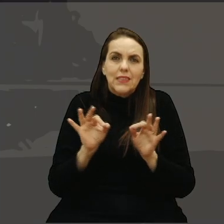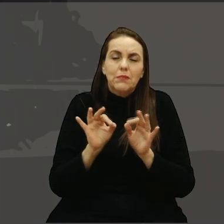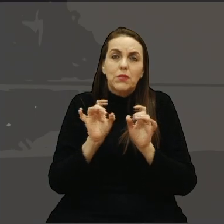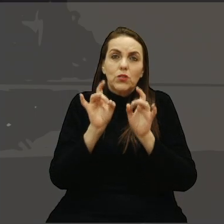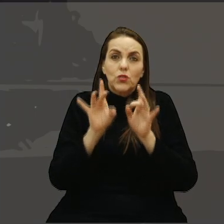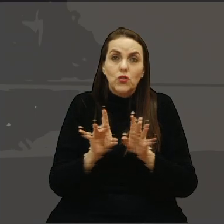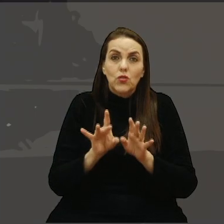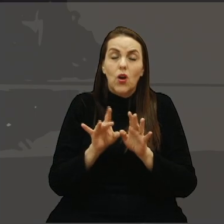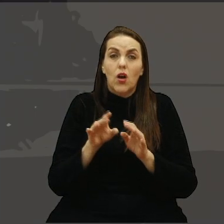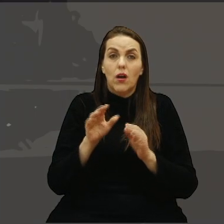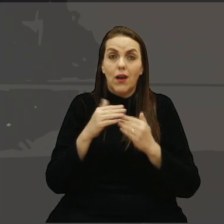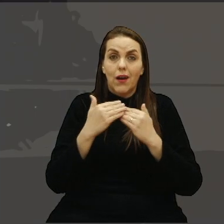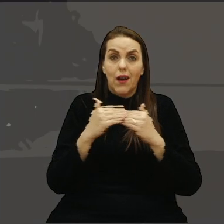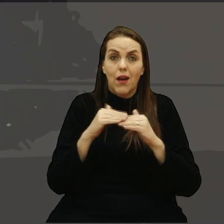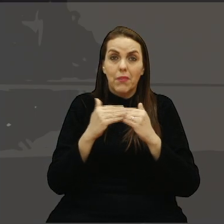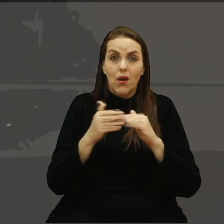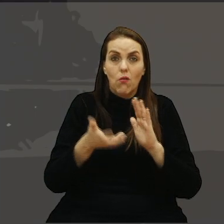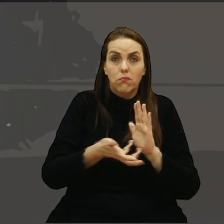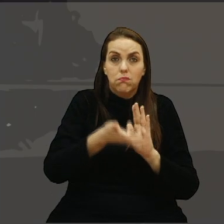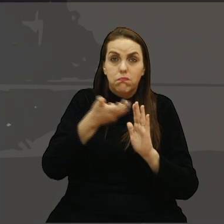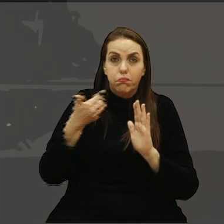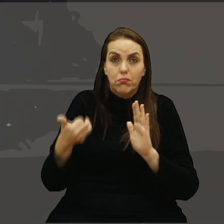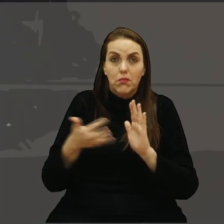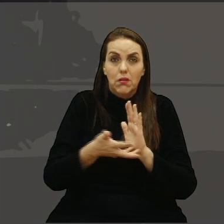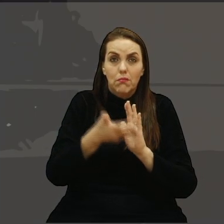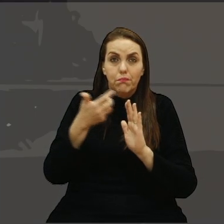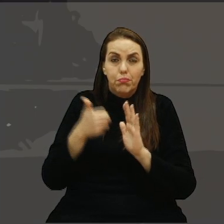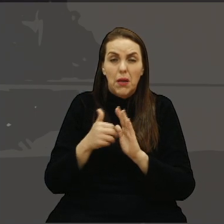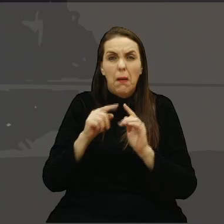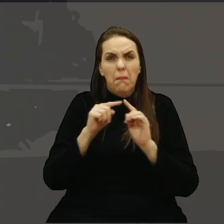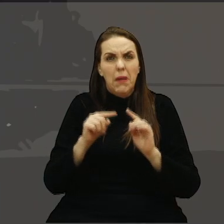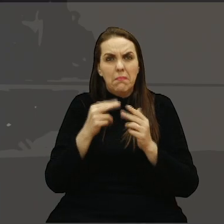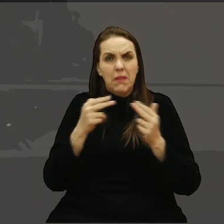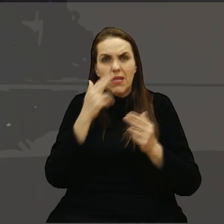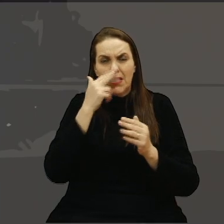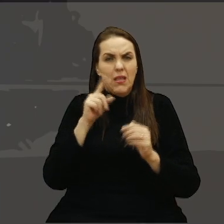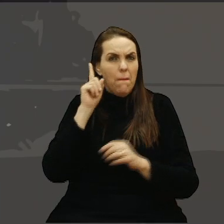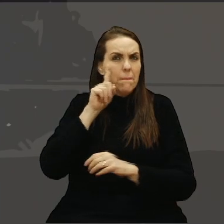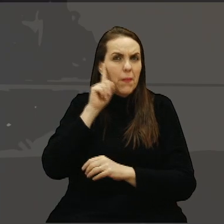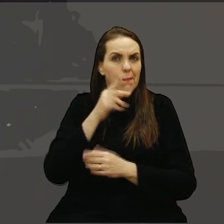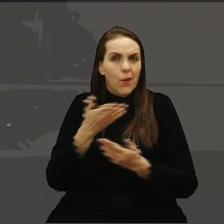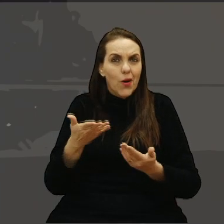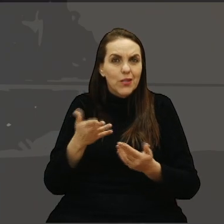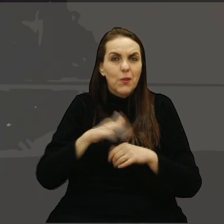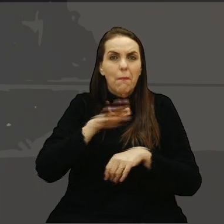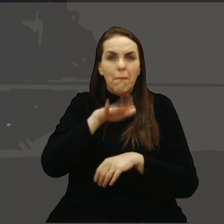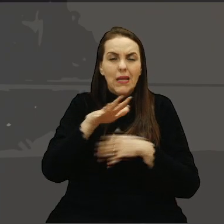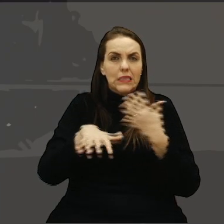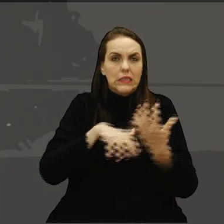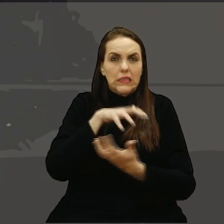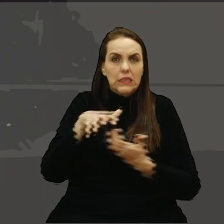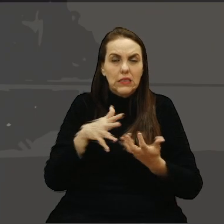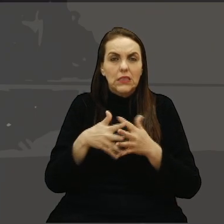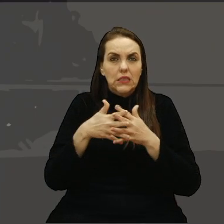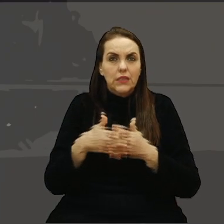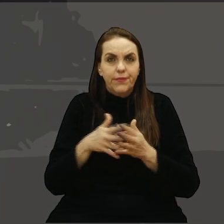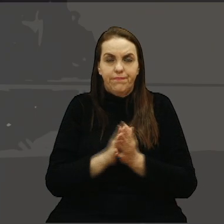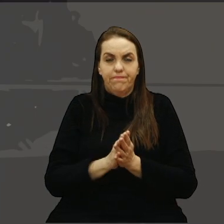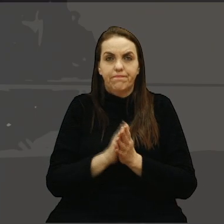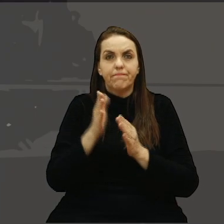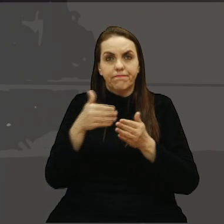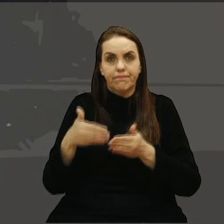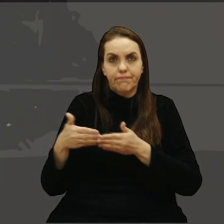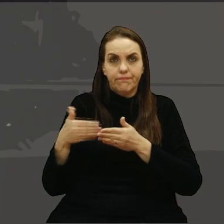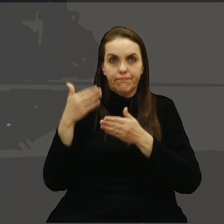pegar um caminhão, ir lá e retirar. Mas parece que é algo proposital para causar mais transtornos. O seu à parte,